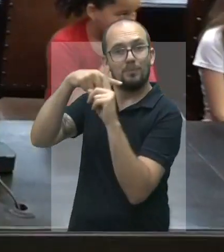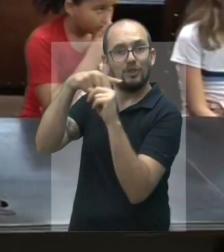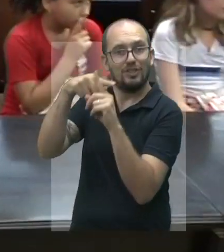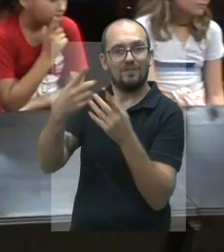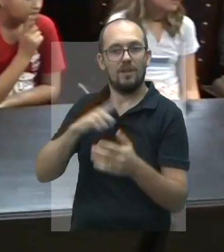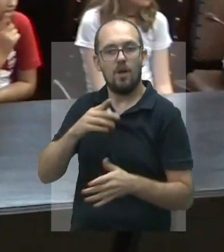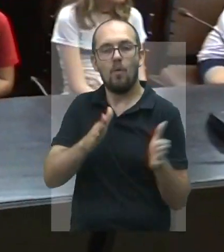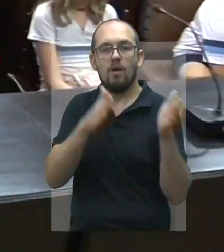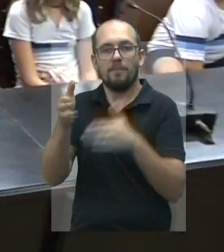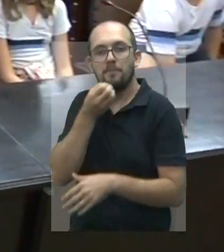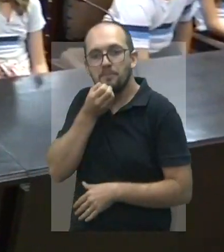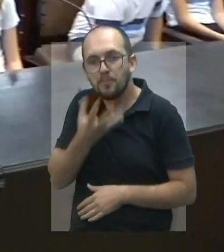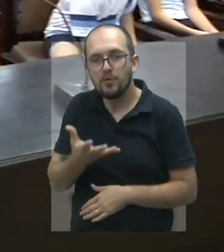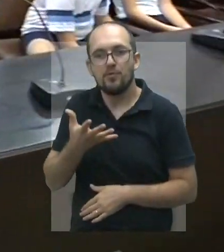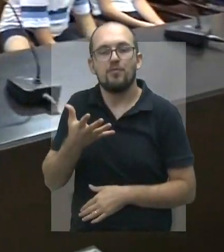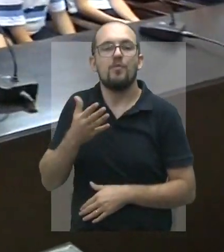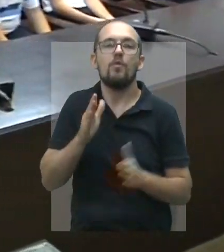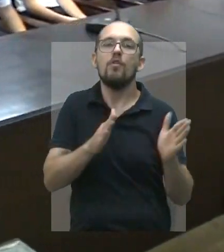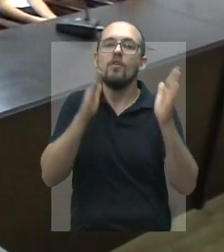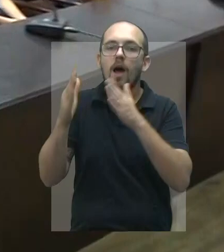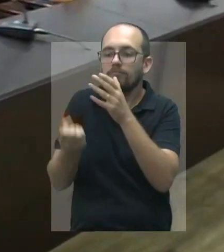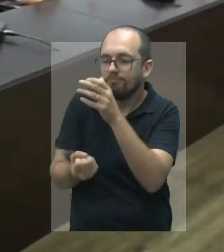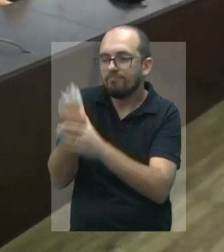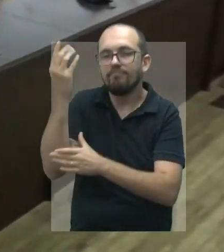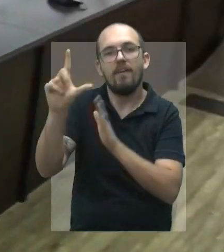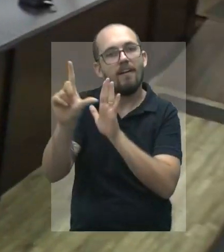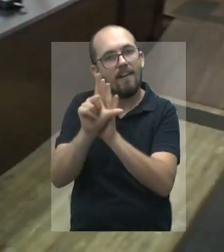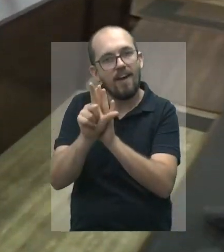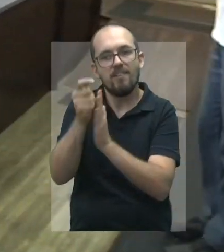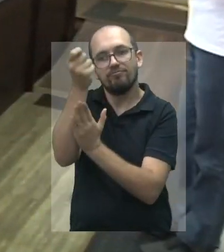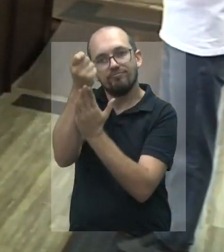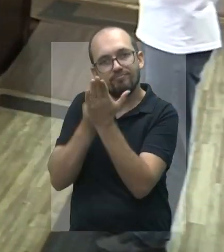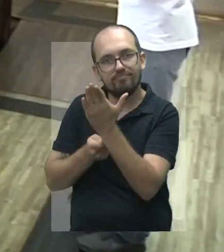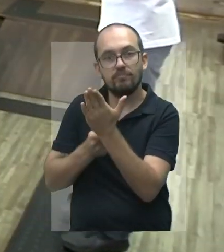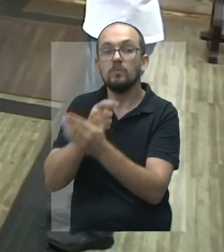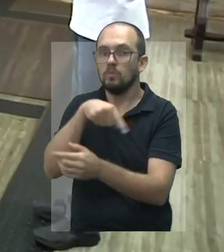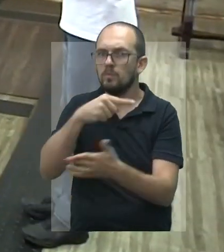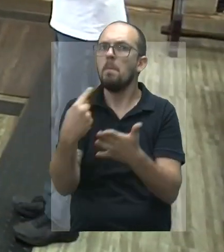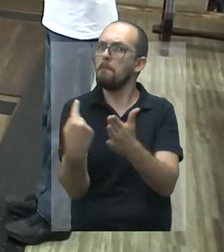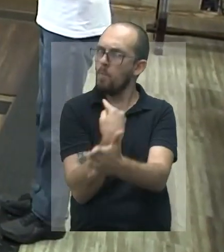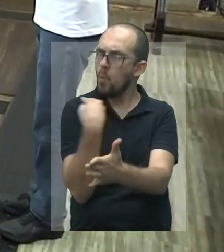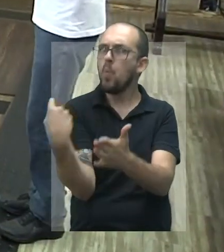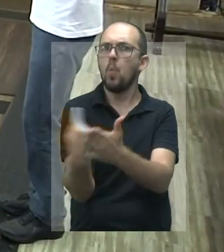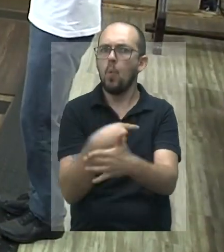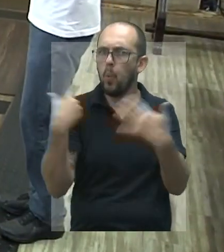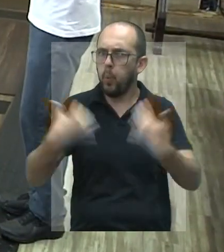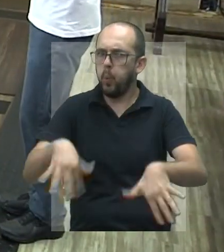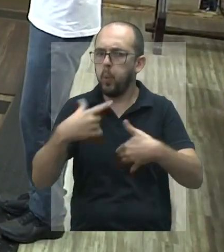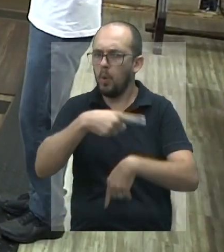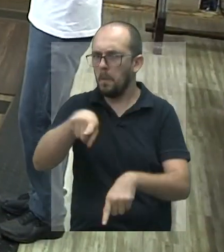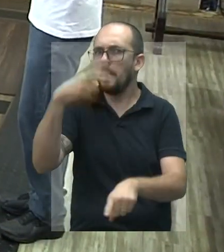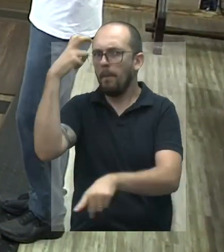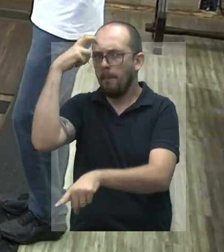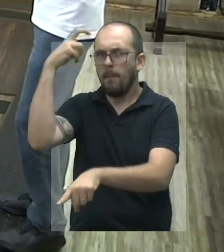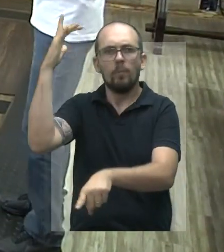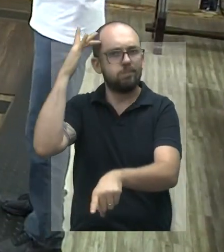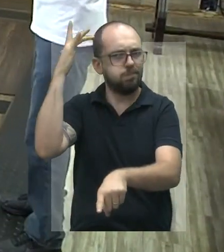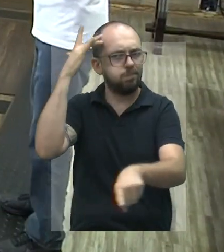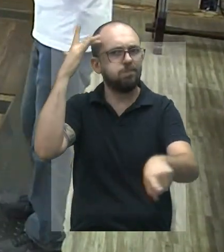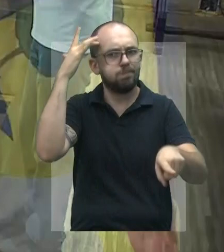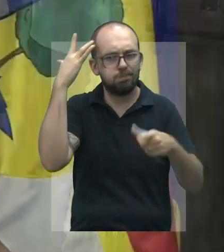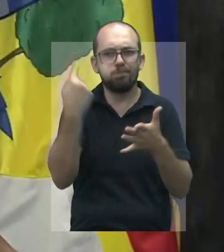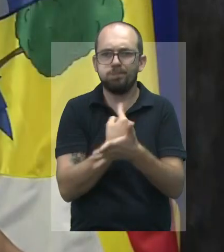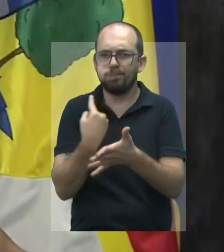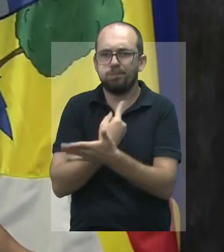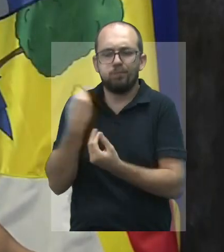lado de fazer as leis. Eles perguntaram, são crianças inteligentes, questionadoras, né? Como que tudo